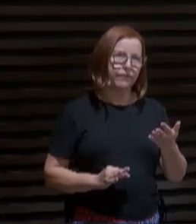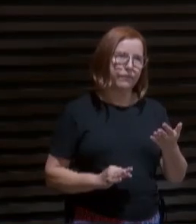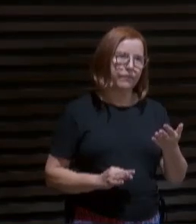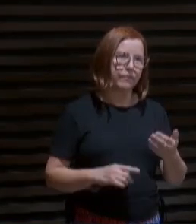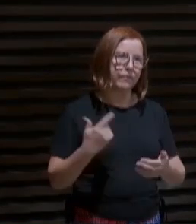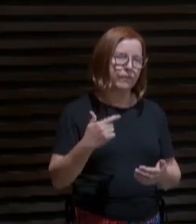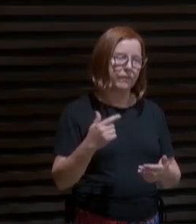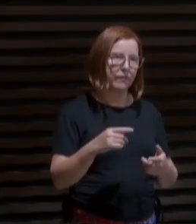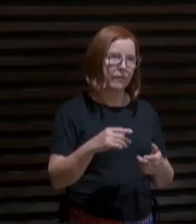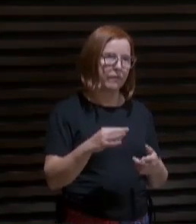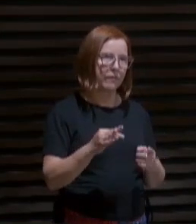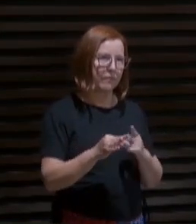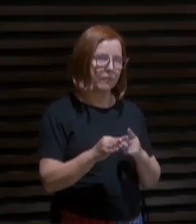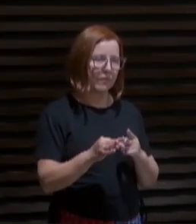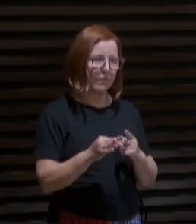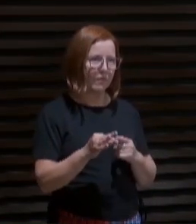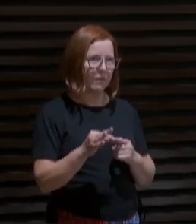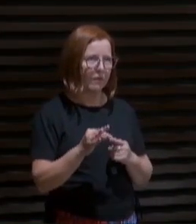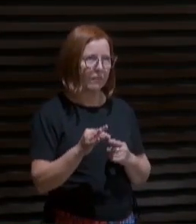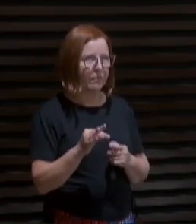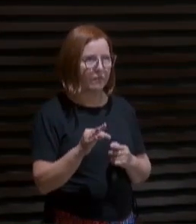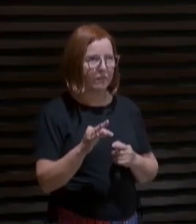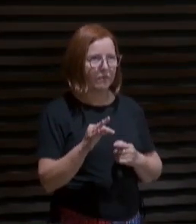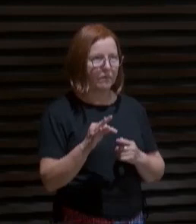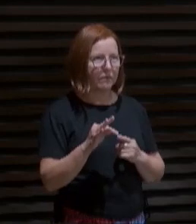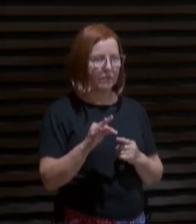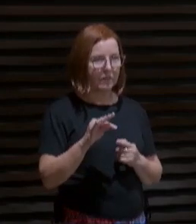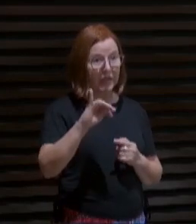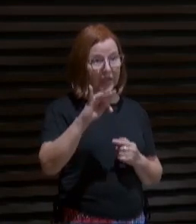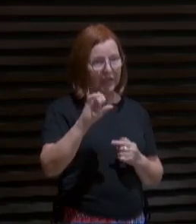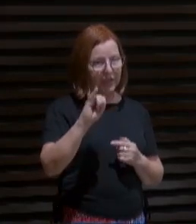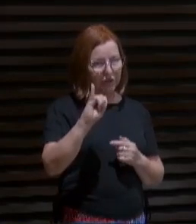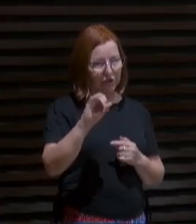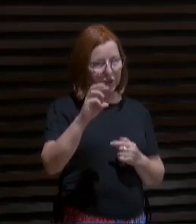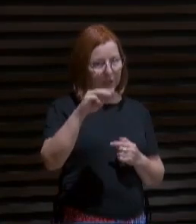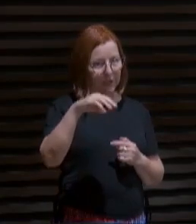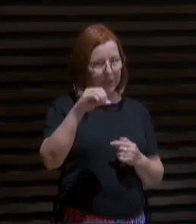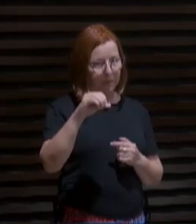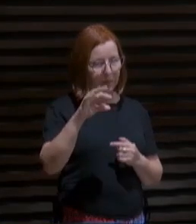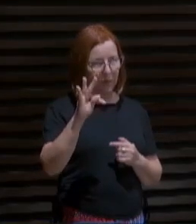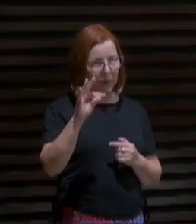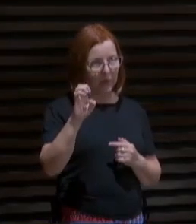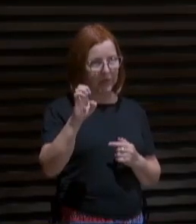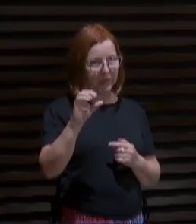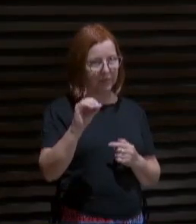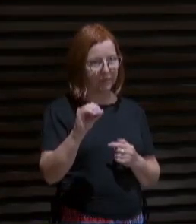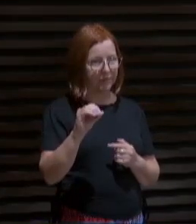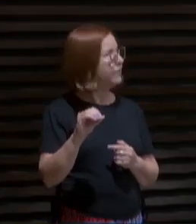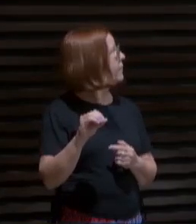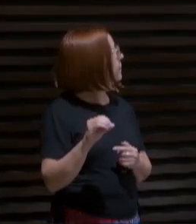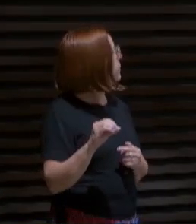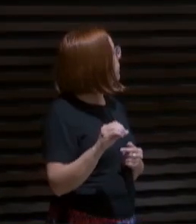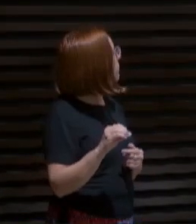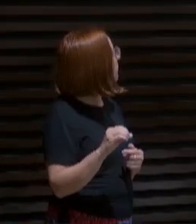2 Timóteo capítulo 3, versículo 2. Eu vou ler esse texto, nós vamos